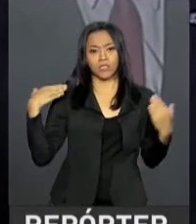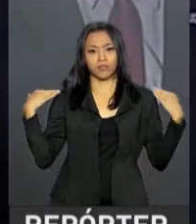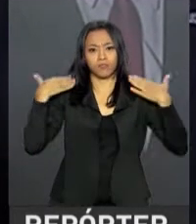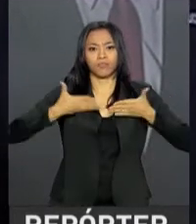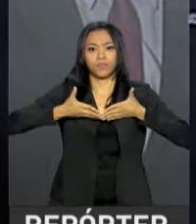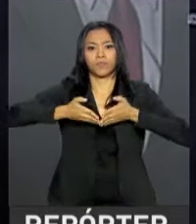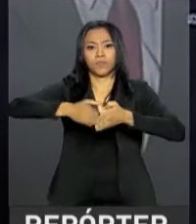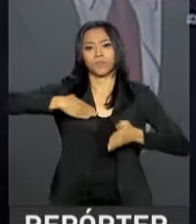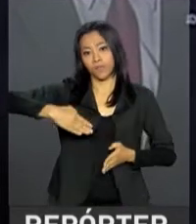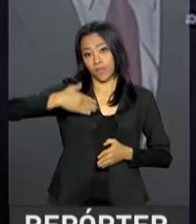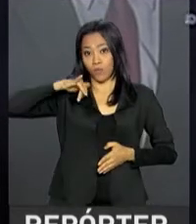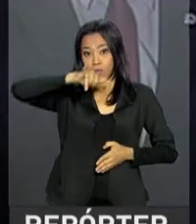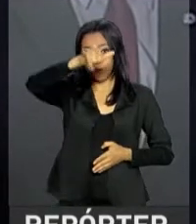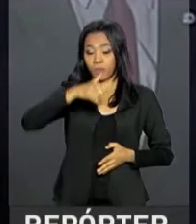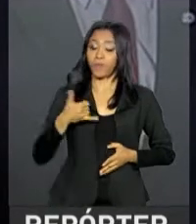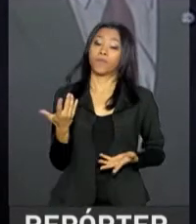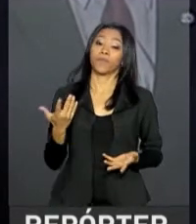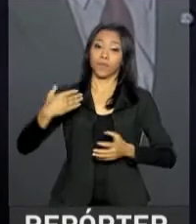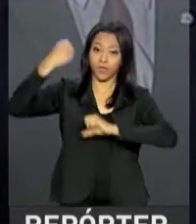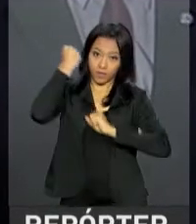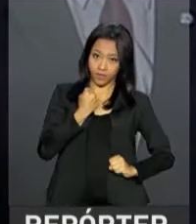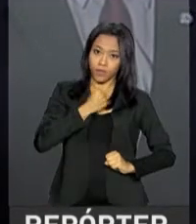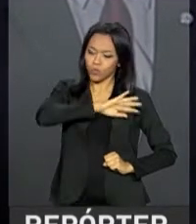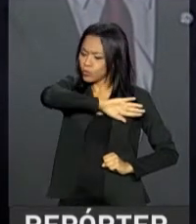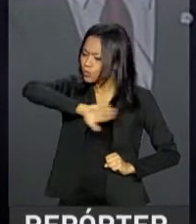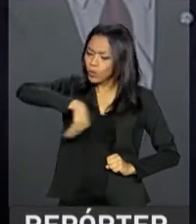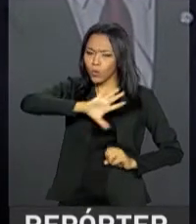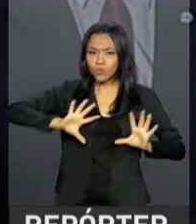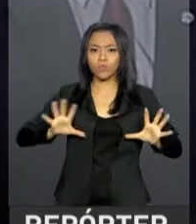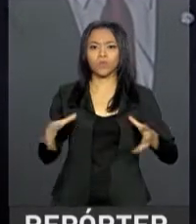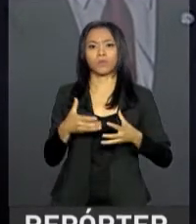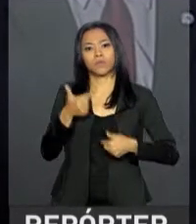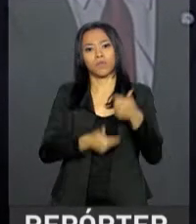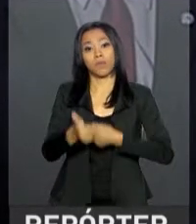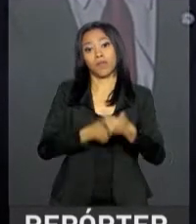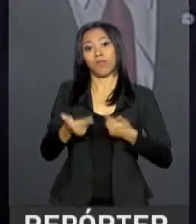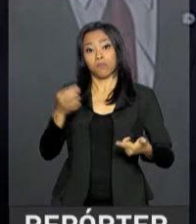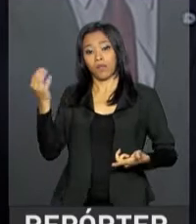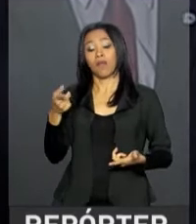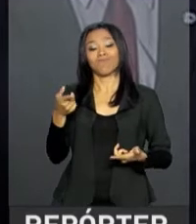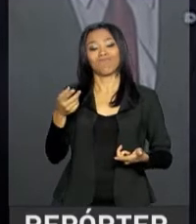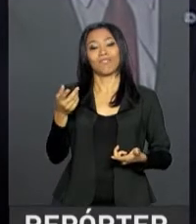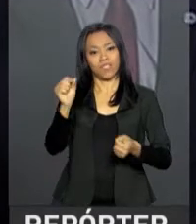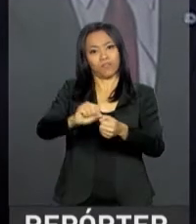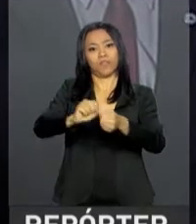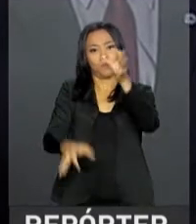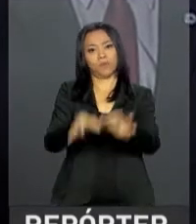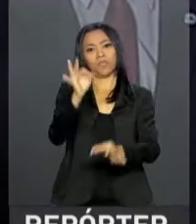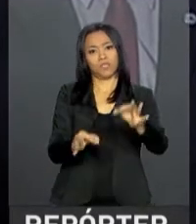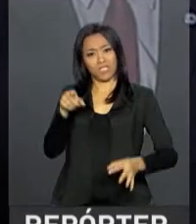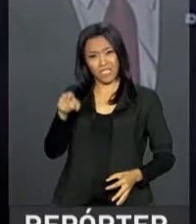Exército e Aeronáutica. Todos somando esforços para que a justiça seja feita e esse bárbaro